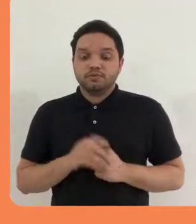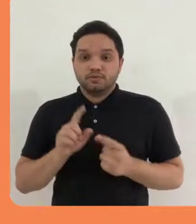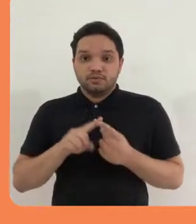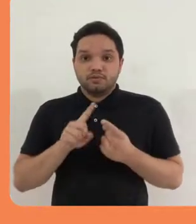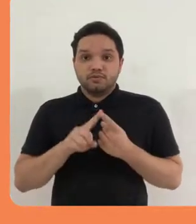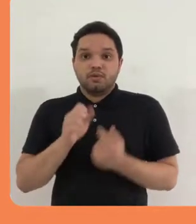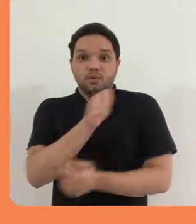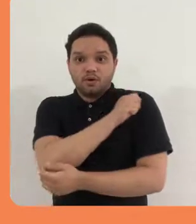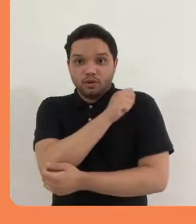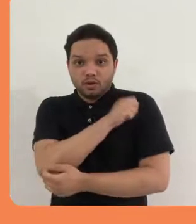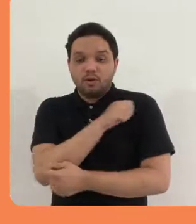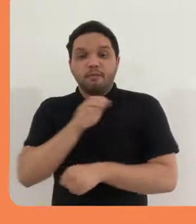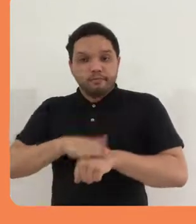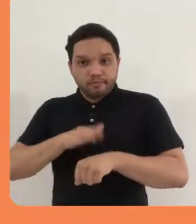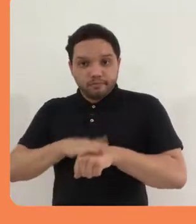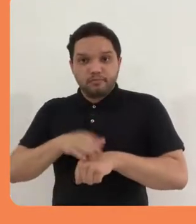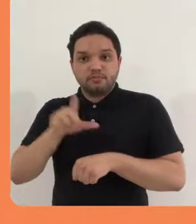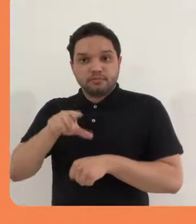Curso.